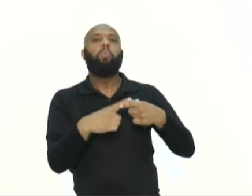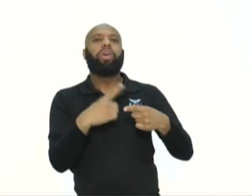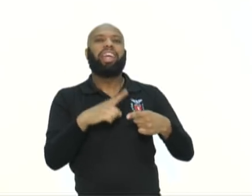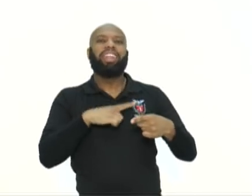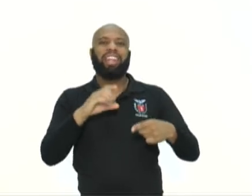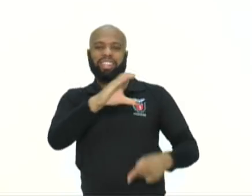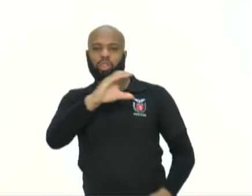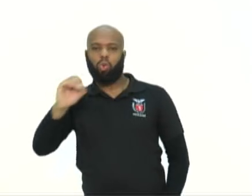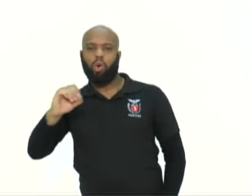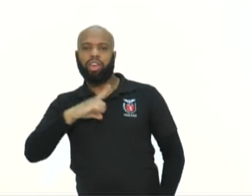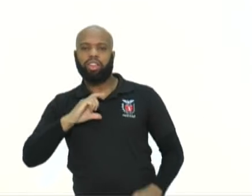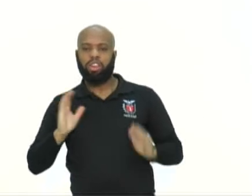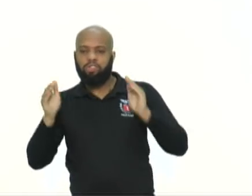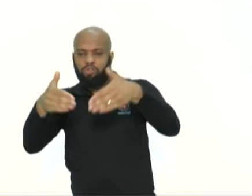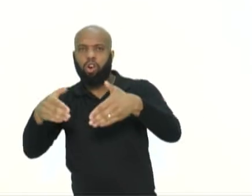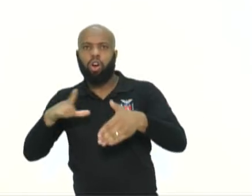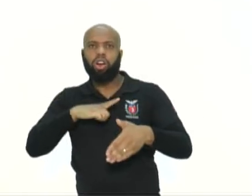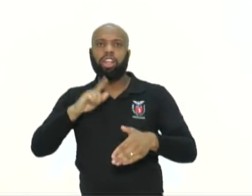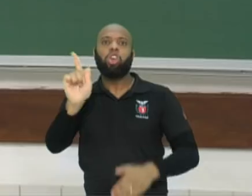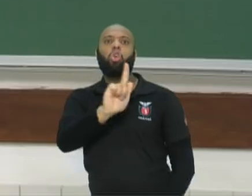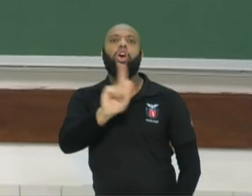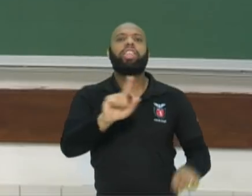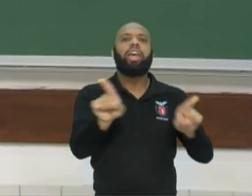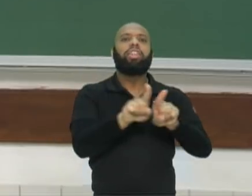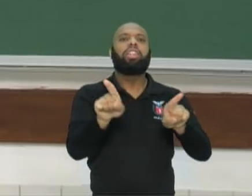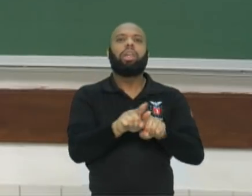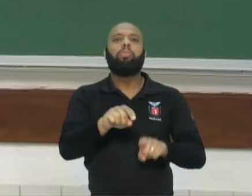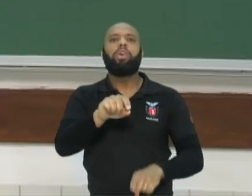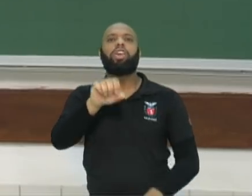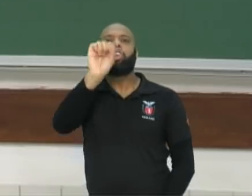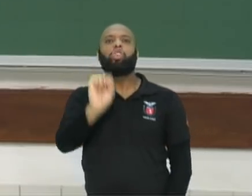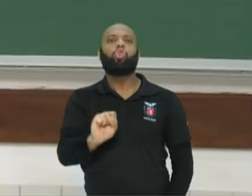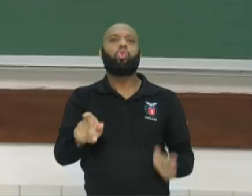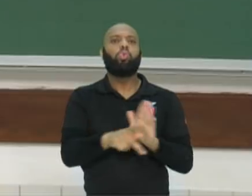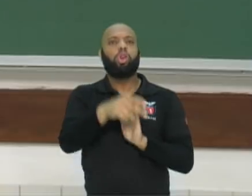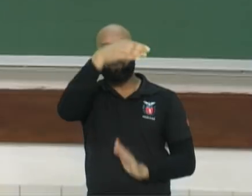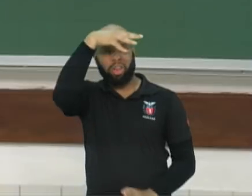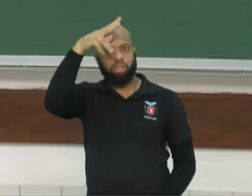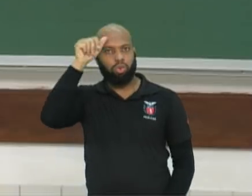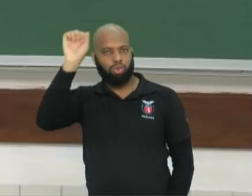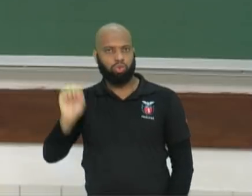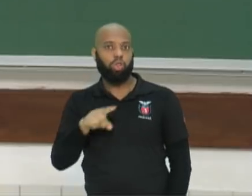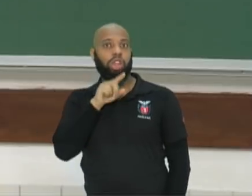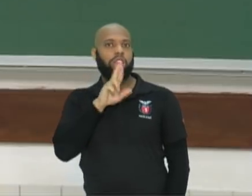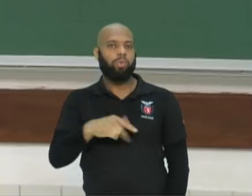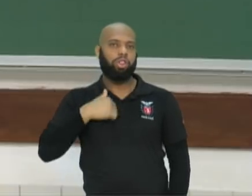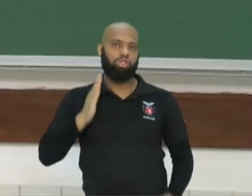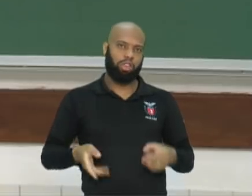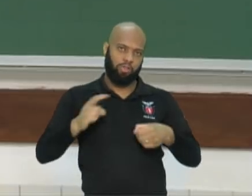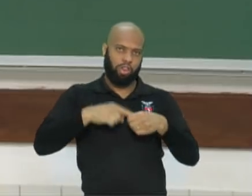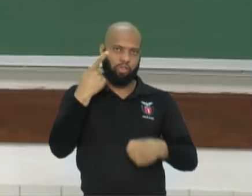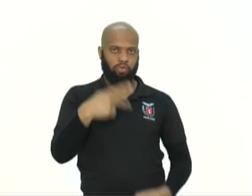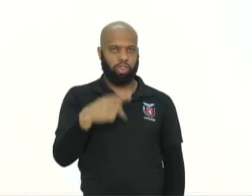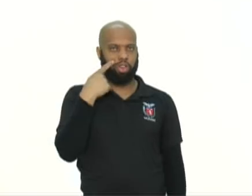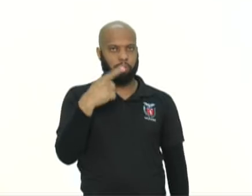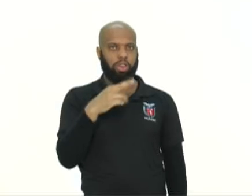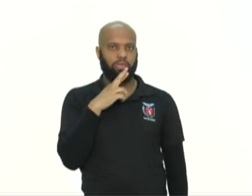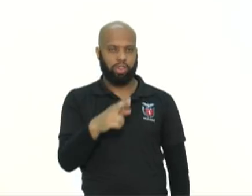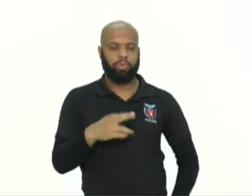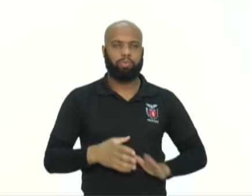do Centro-Oeste se concentram em Goiás e no sul do Mato Grosso do Sul? Respondam e a gente já volta para corrigir.